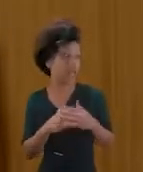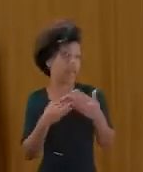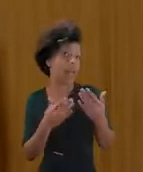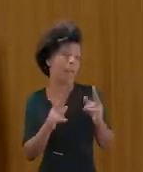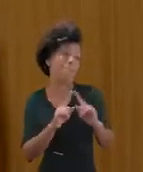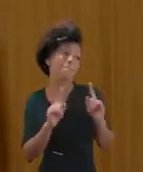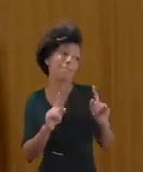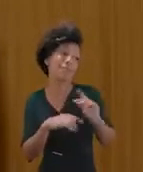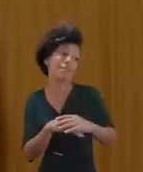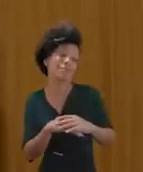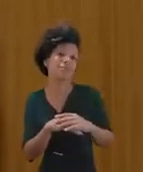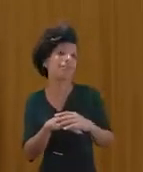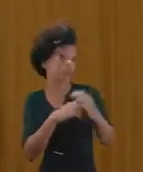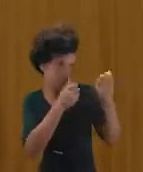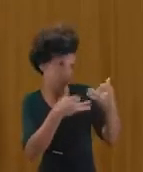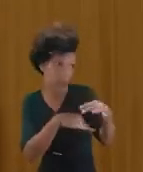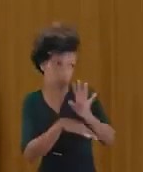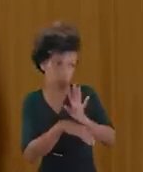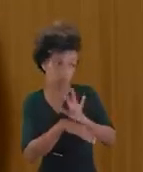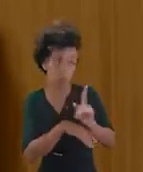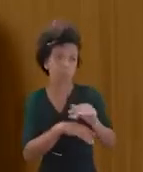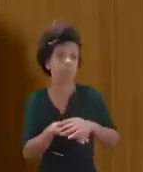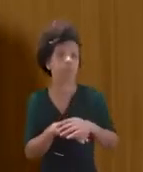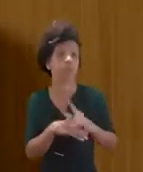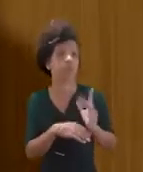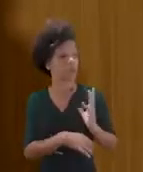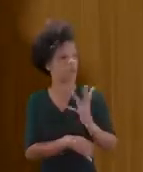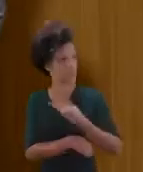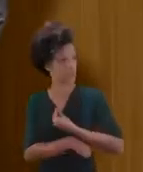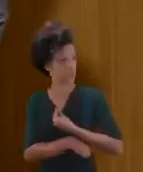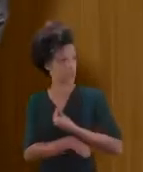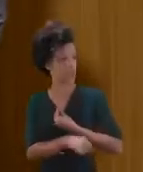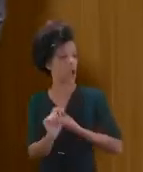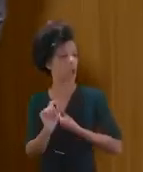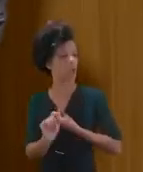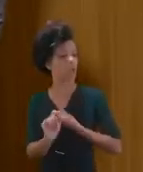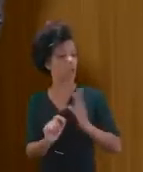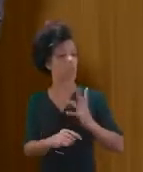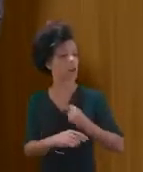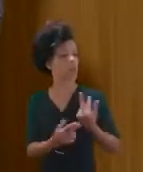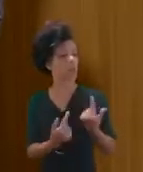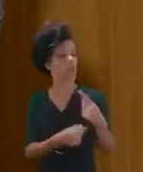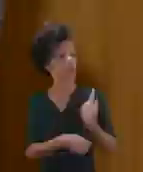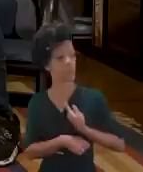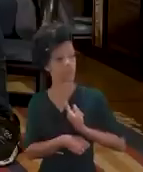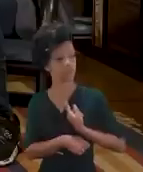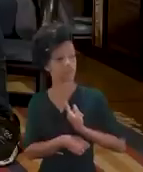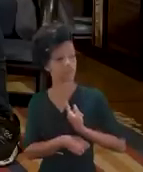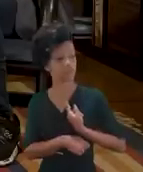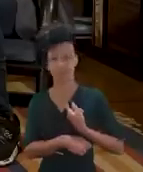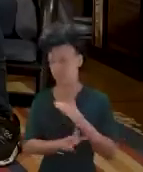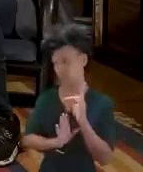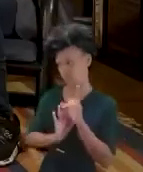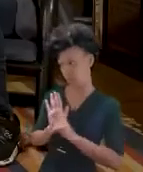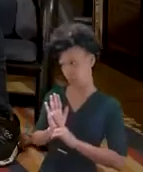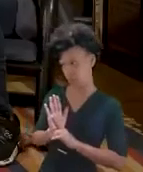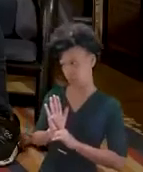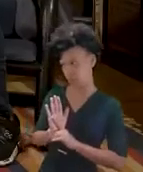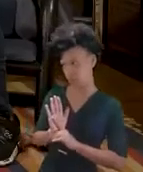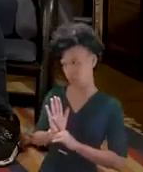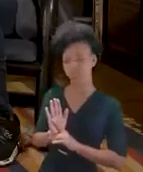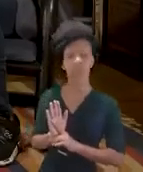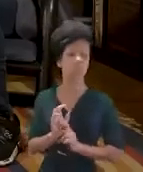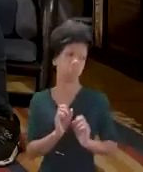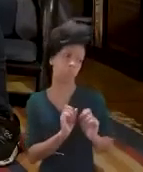desde que não fira aí é o que legal você fala do trânsito o que que o trânsito é igual a nós o direito